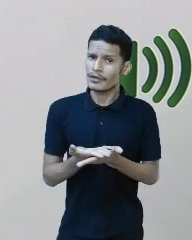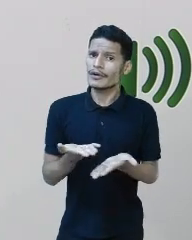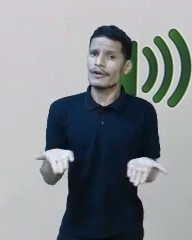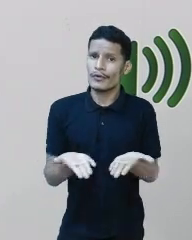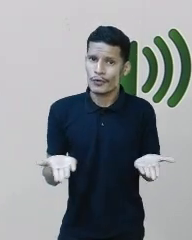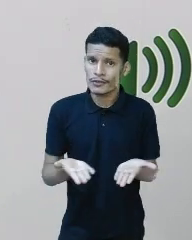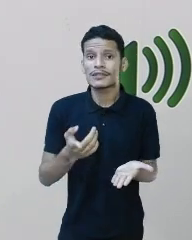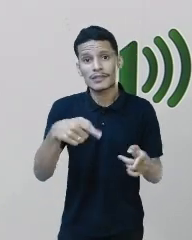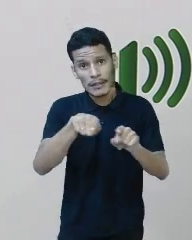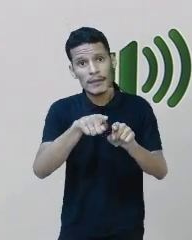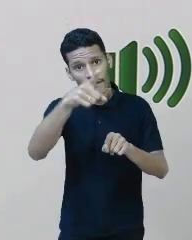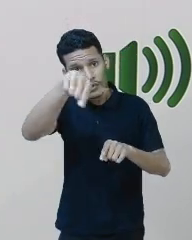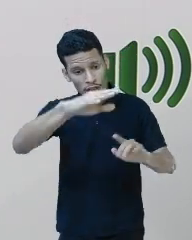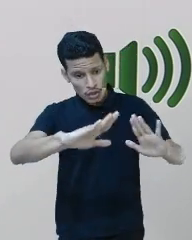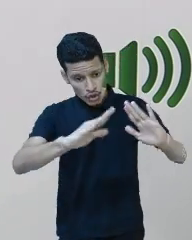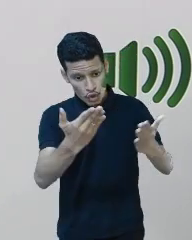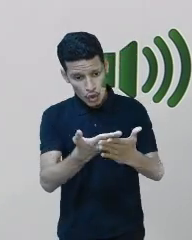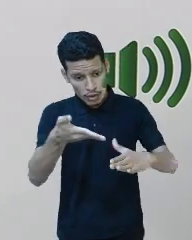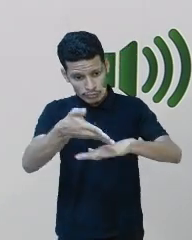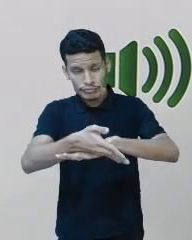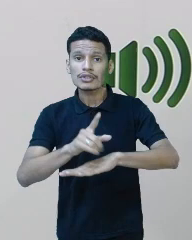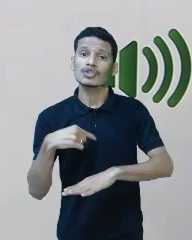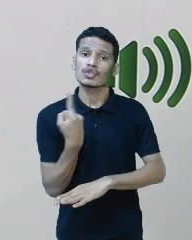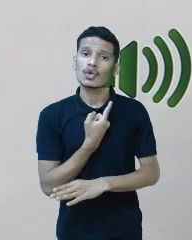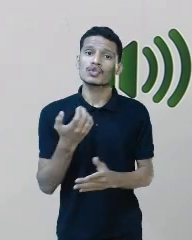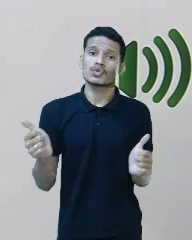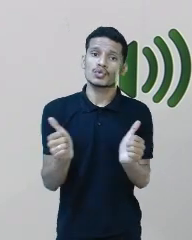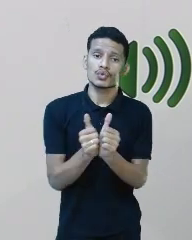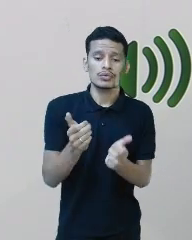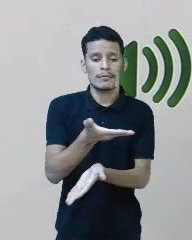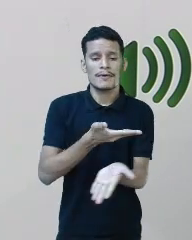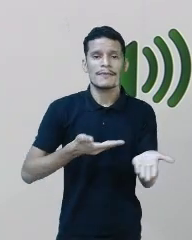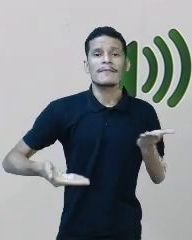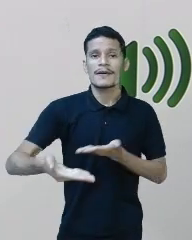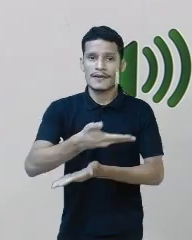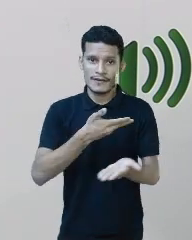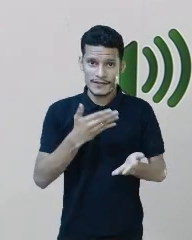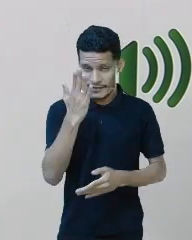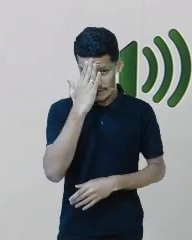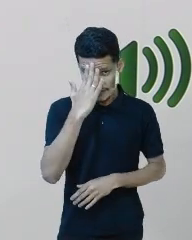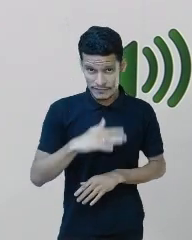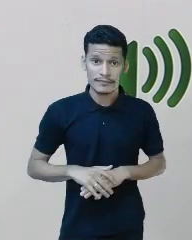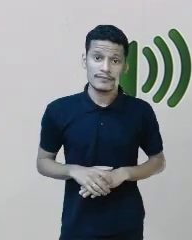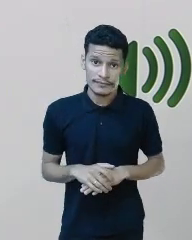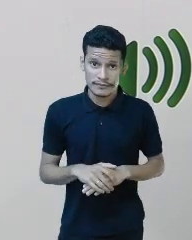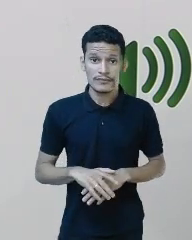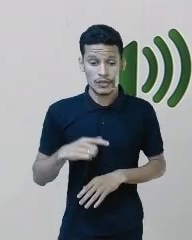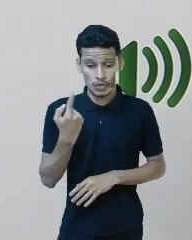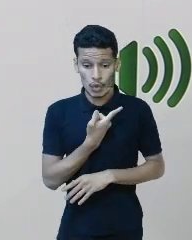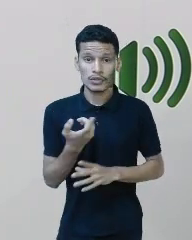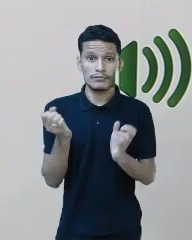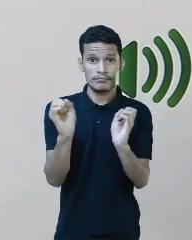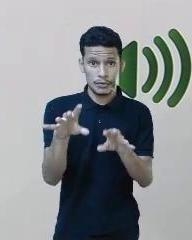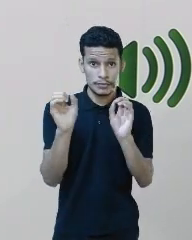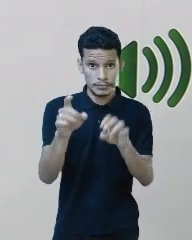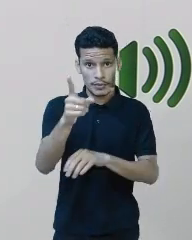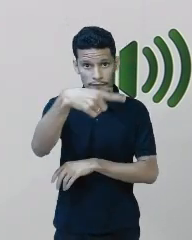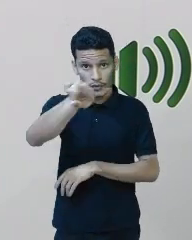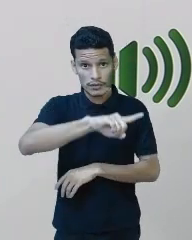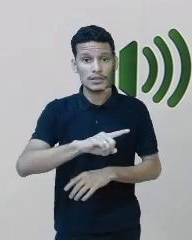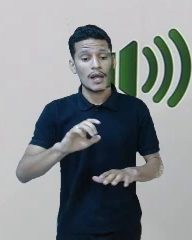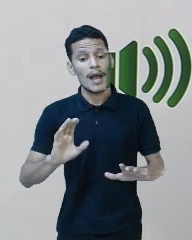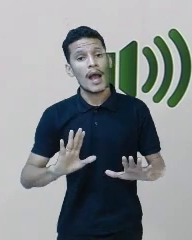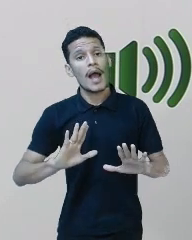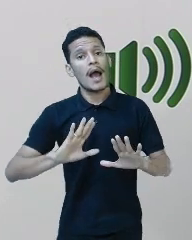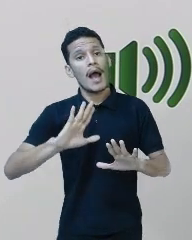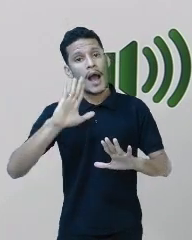escola também, né? E a gente trabalha junto nesse processo. Enquanto a gente faz um reforço aqui sobre essas aulas que